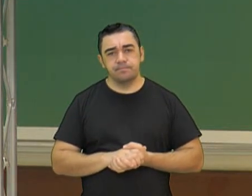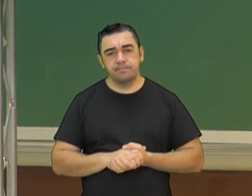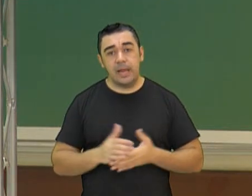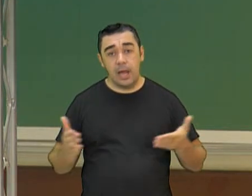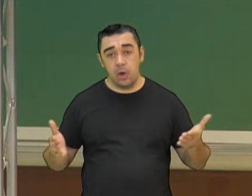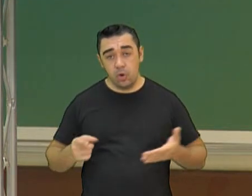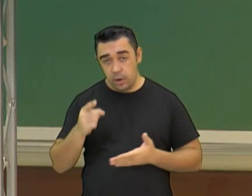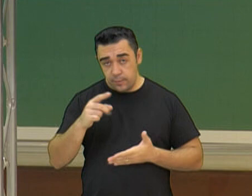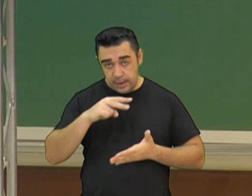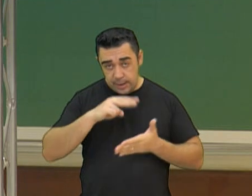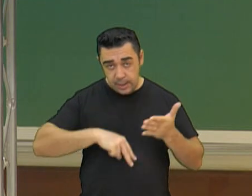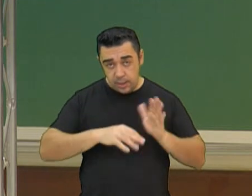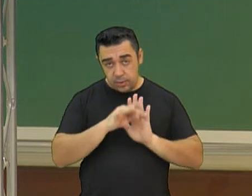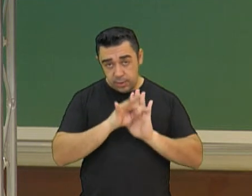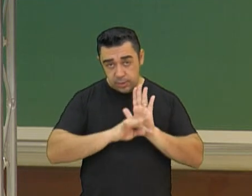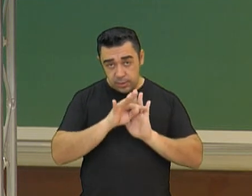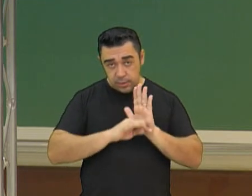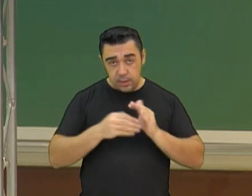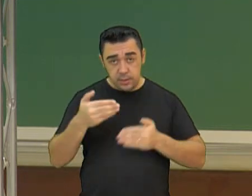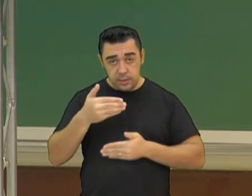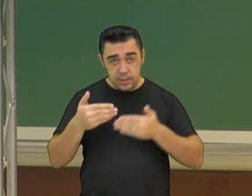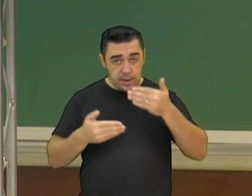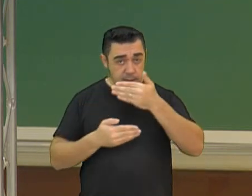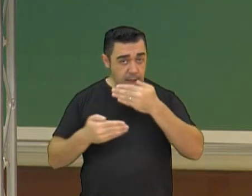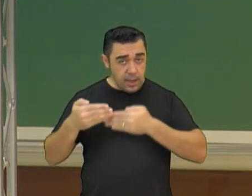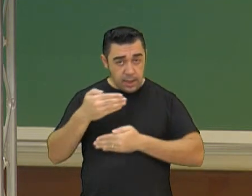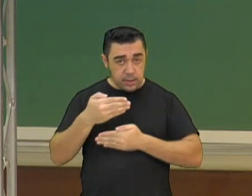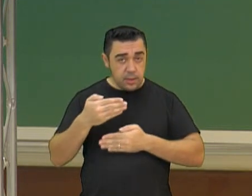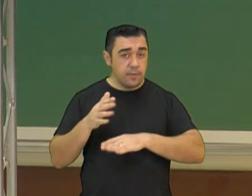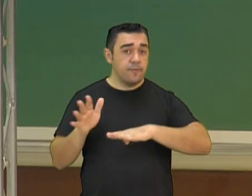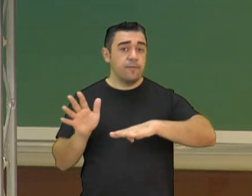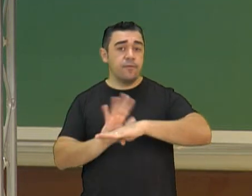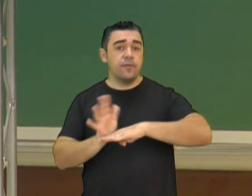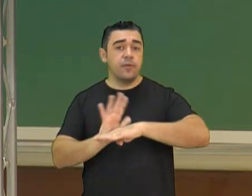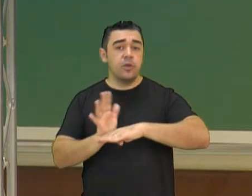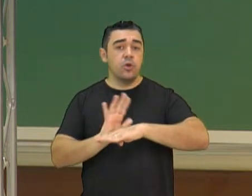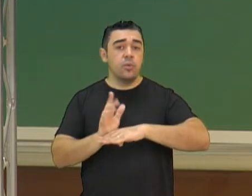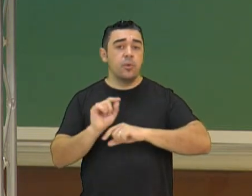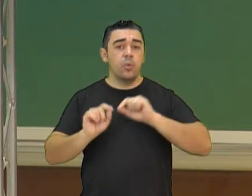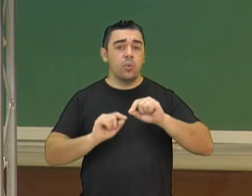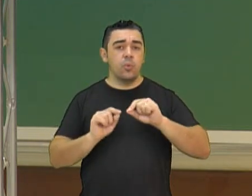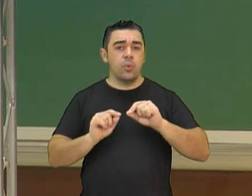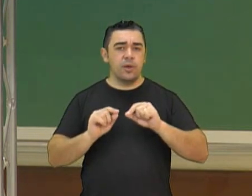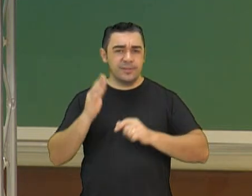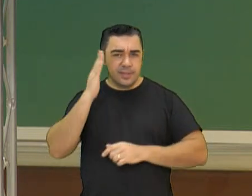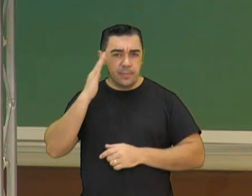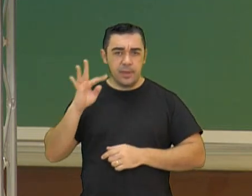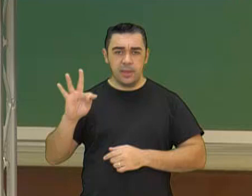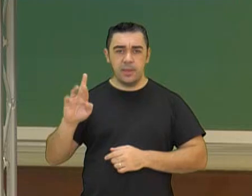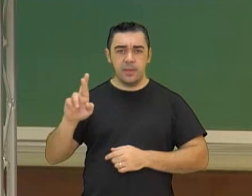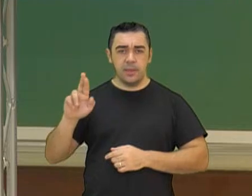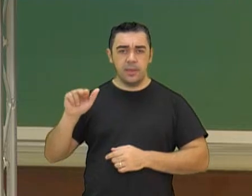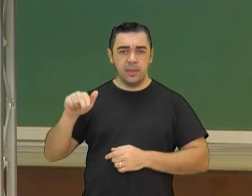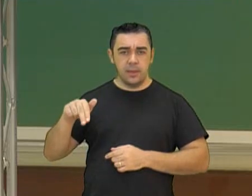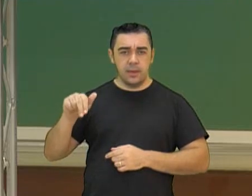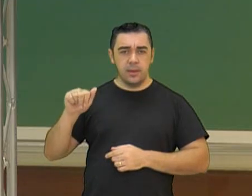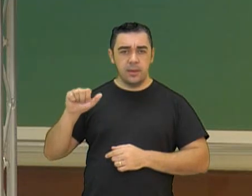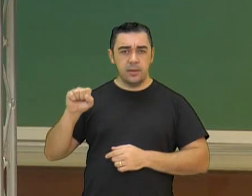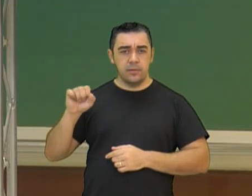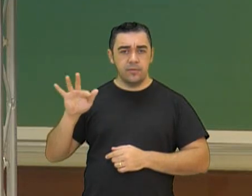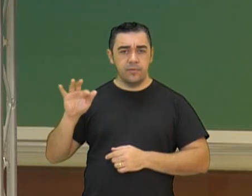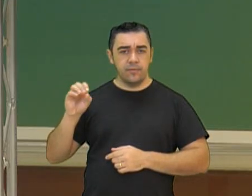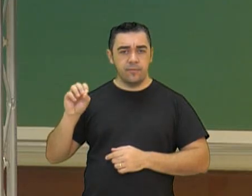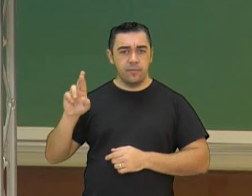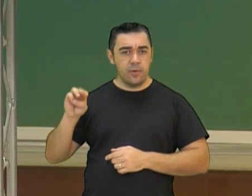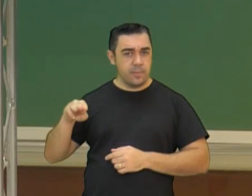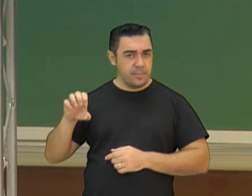Vamos agora ler o texto dos slides seguintes sobre o filme Transformers. Transformers, alguns de vocês já conhecem, já tiveram a oportunidade de